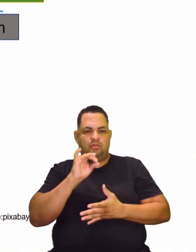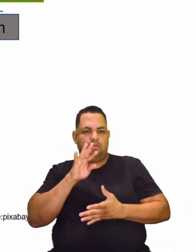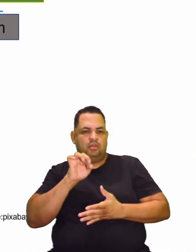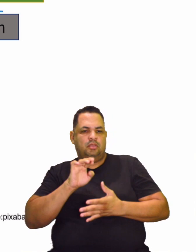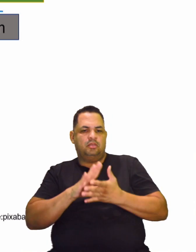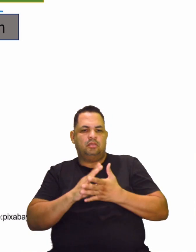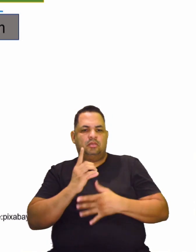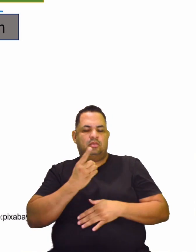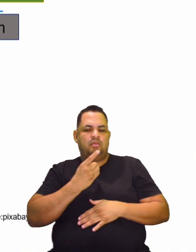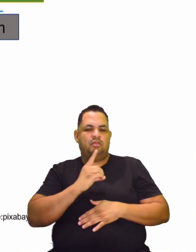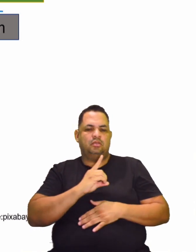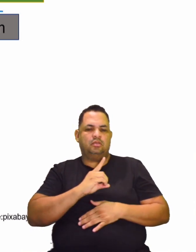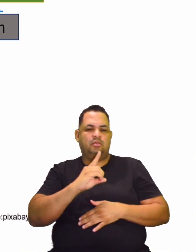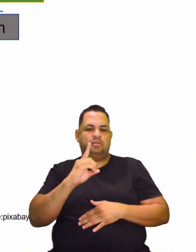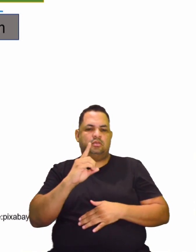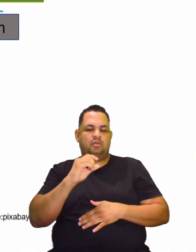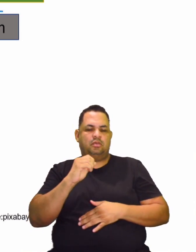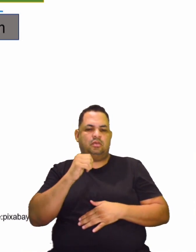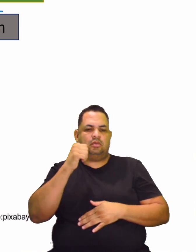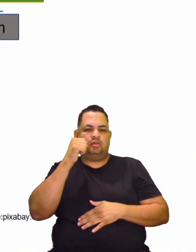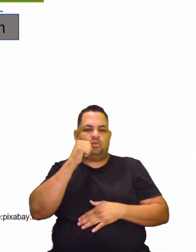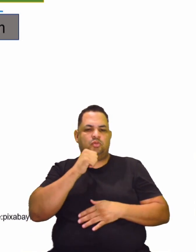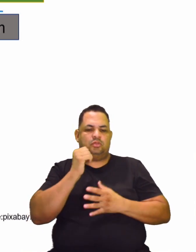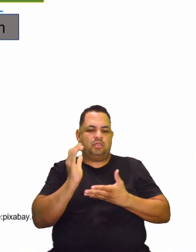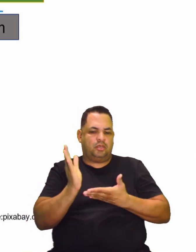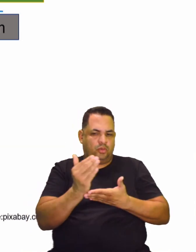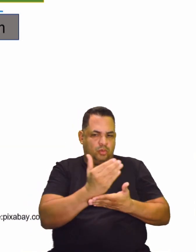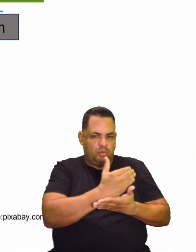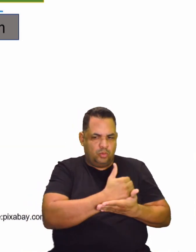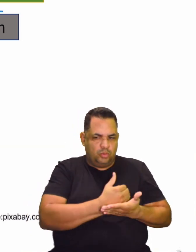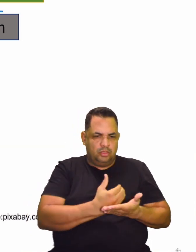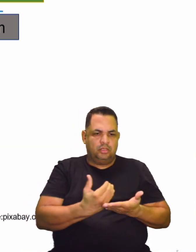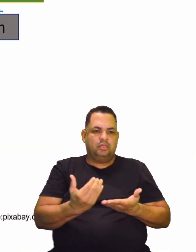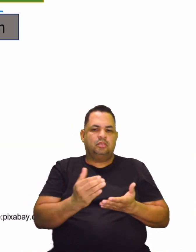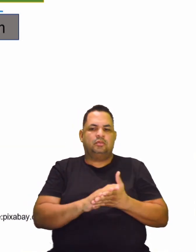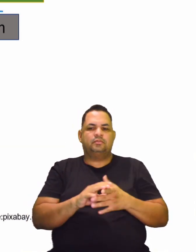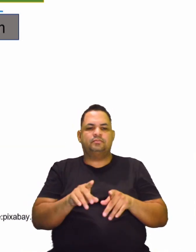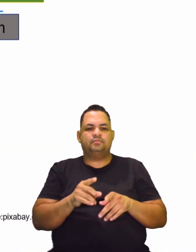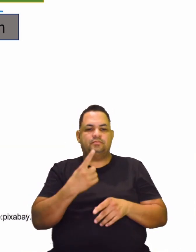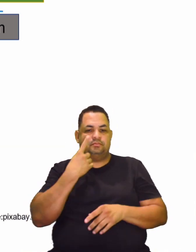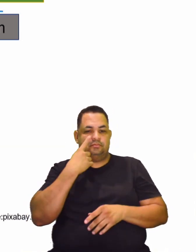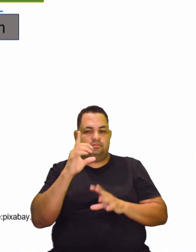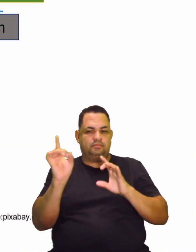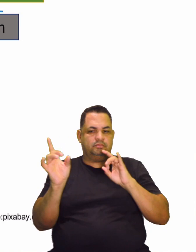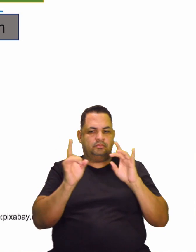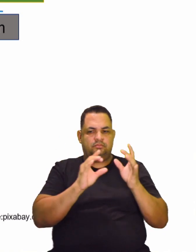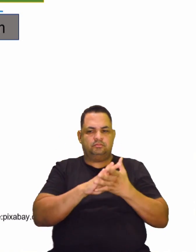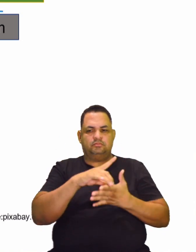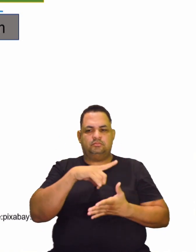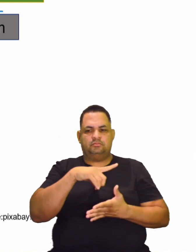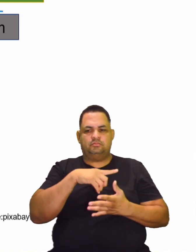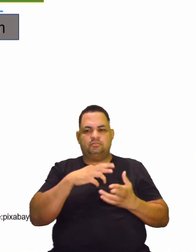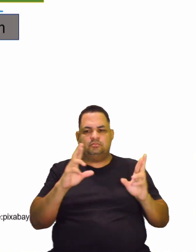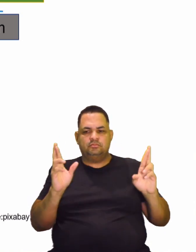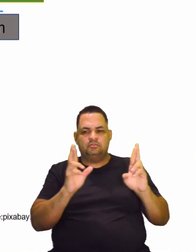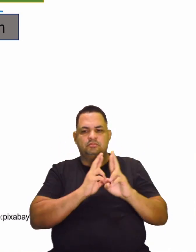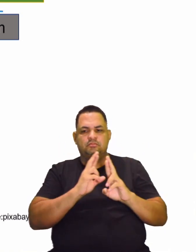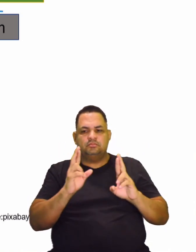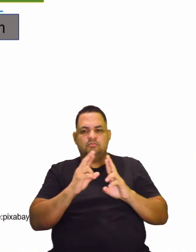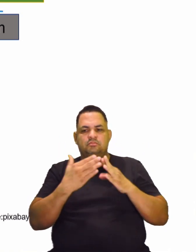Deméter, deusa da colheita. Deméter. Então, observe, estudantes, que cada um desses deuses está relacionado a